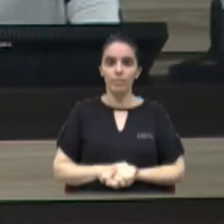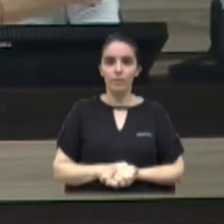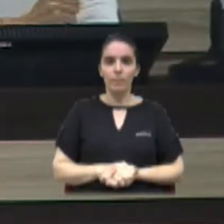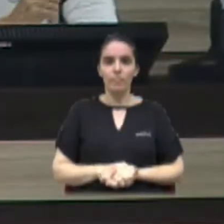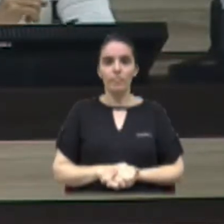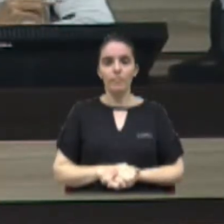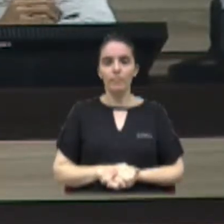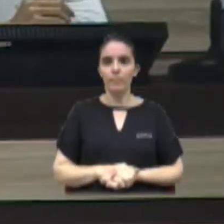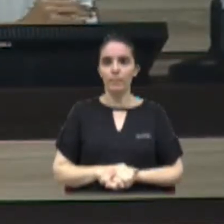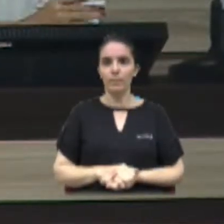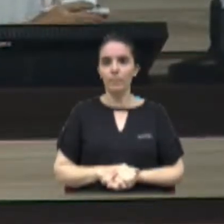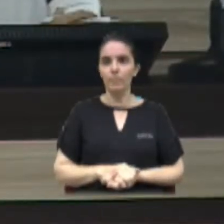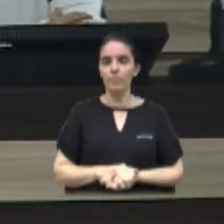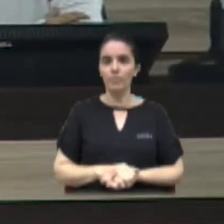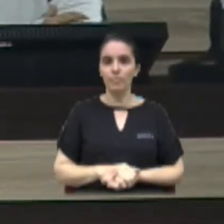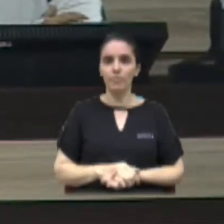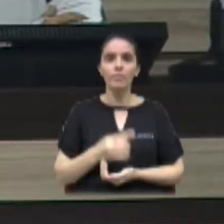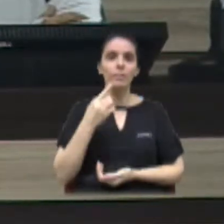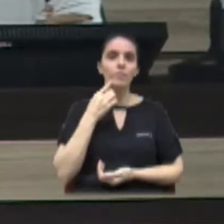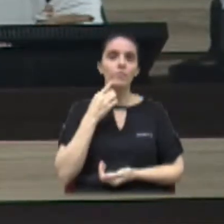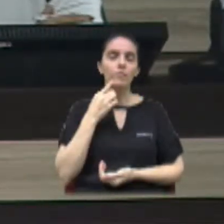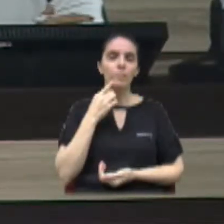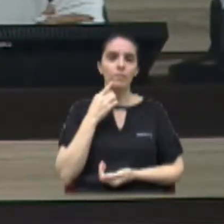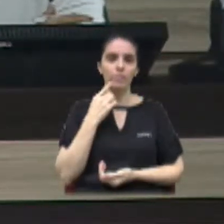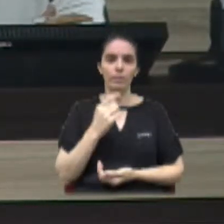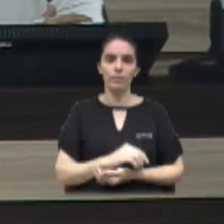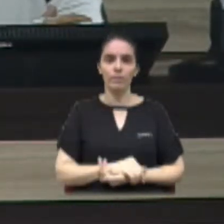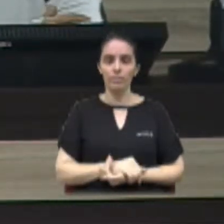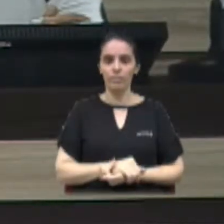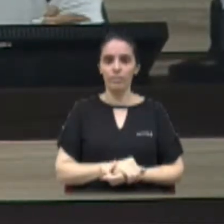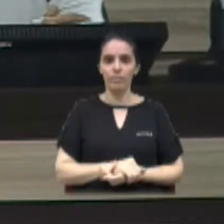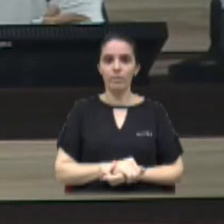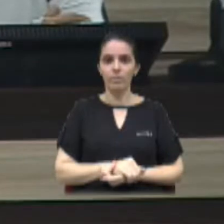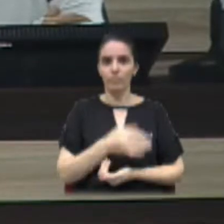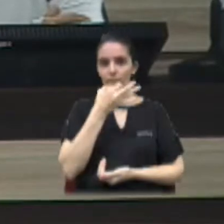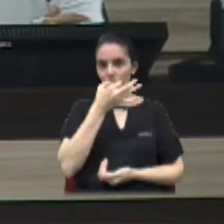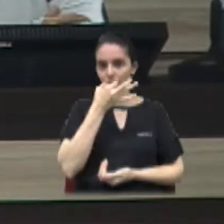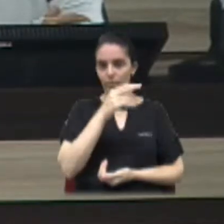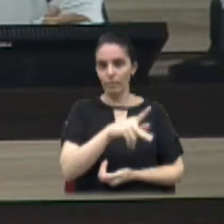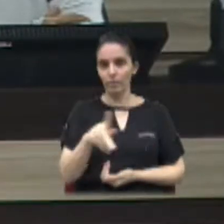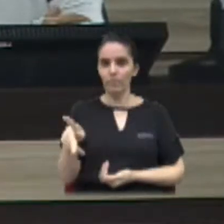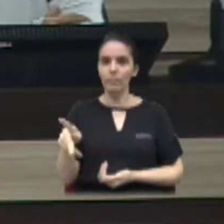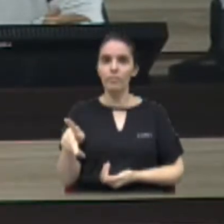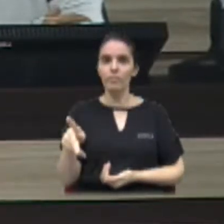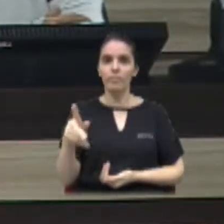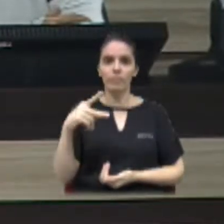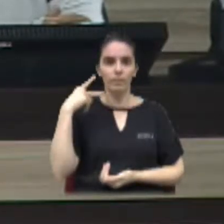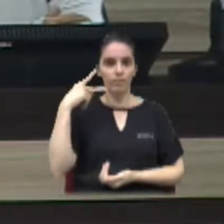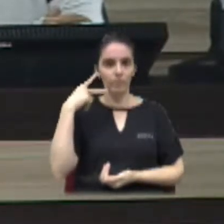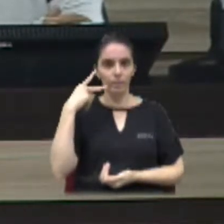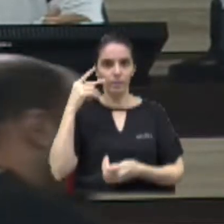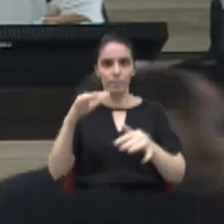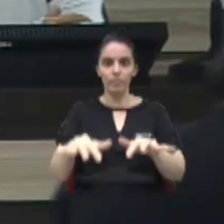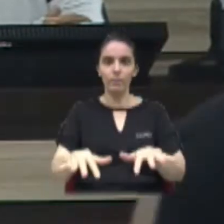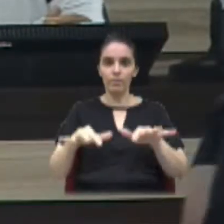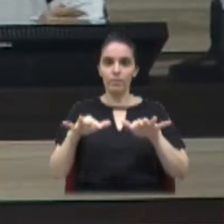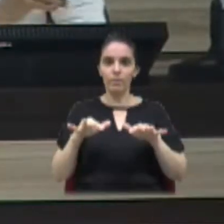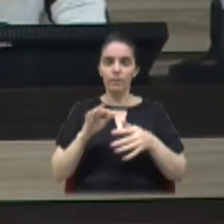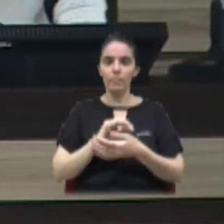dados, e o cidadão também tem acesso aos dados, não só o vereador, através